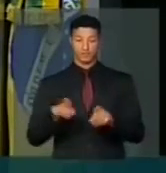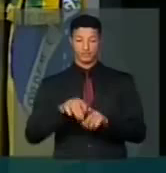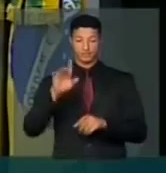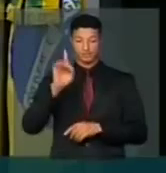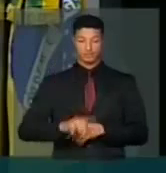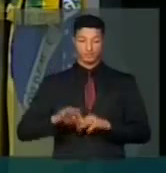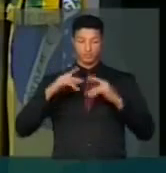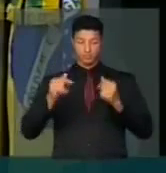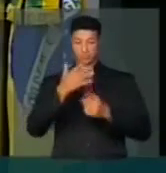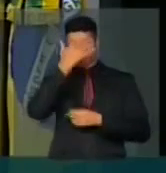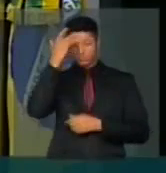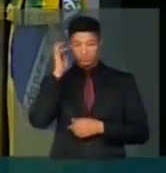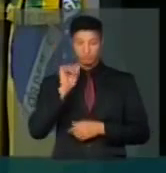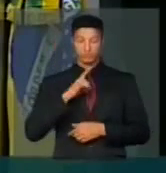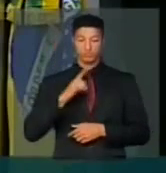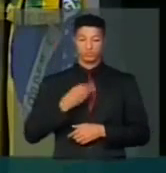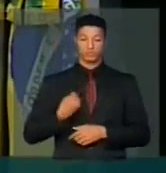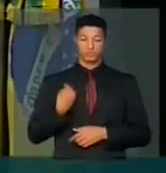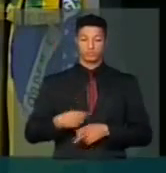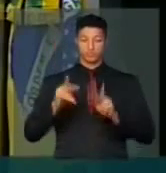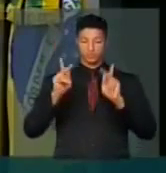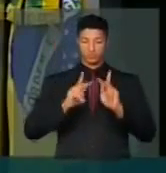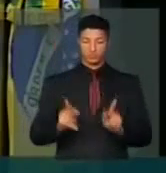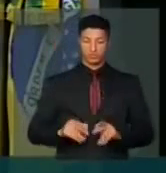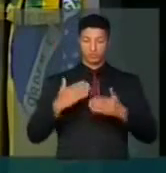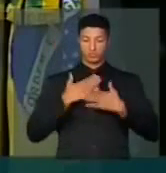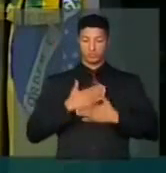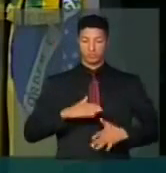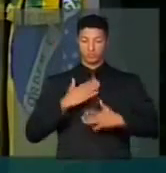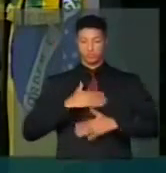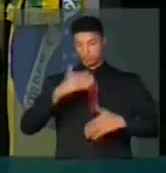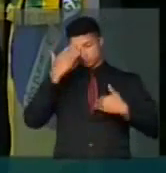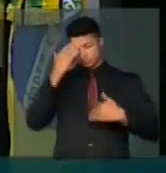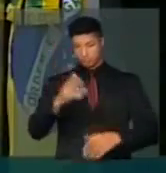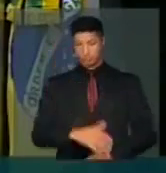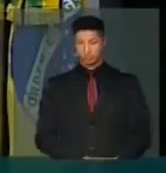direito de todos aqueles que têm de viver em paz e com tranquilidade. Muito obrigado.